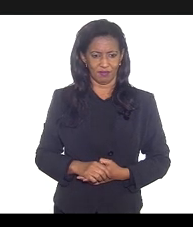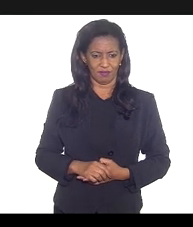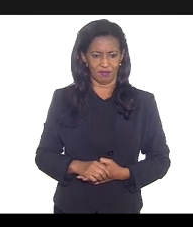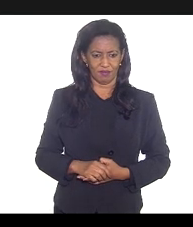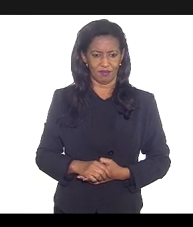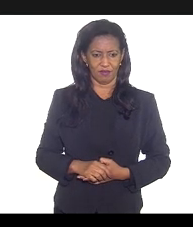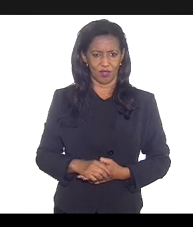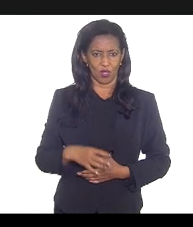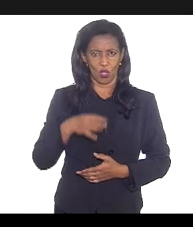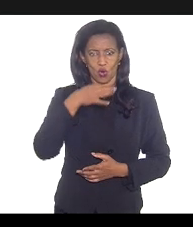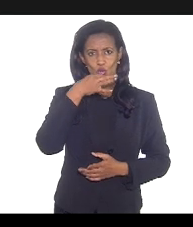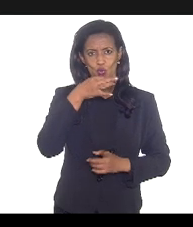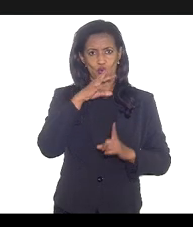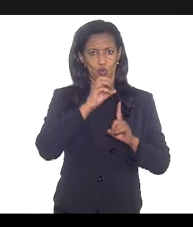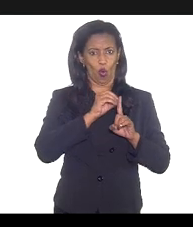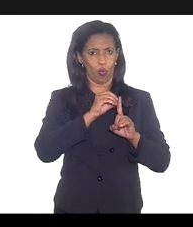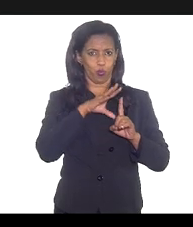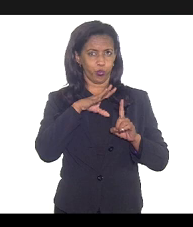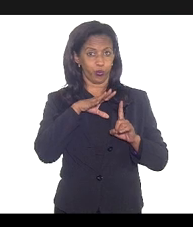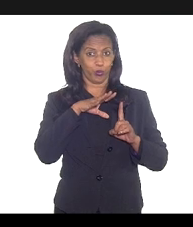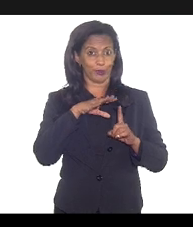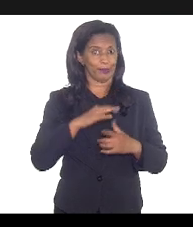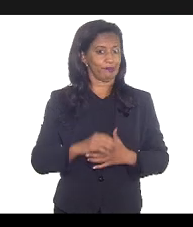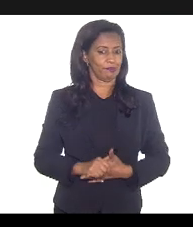som está mudo.